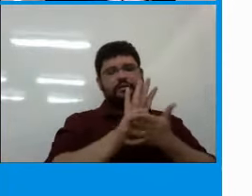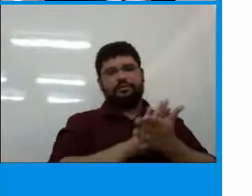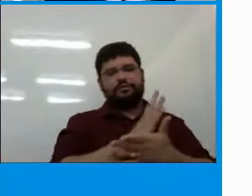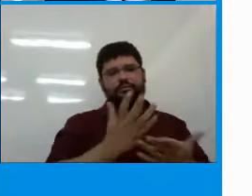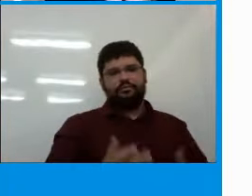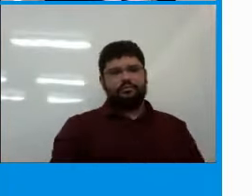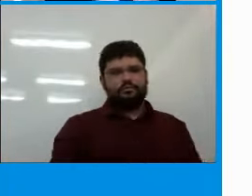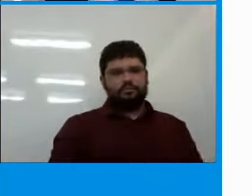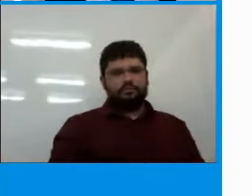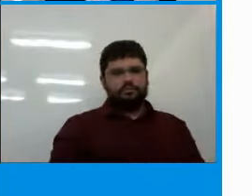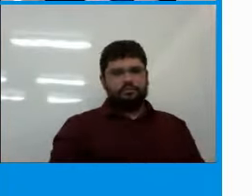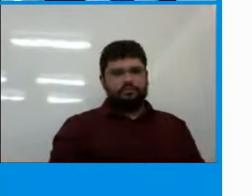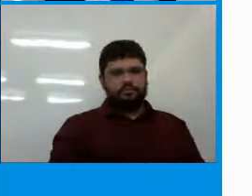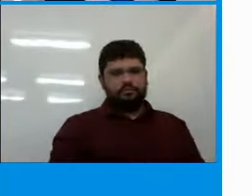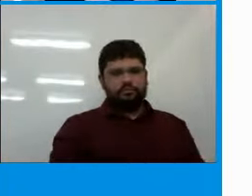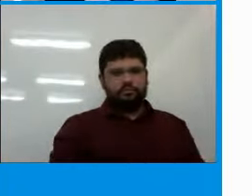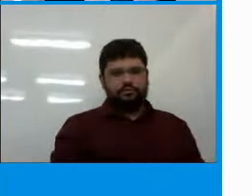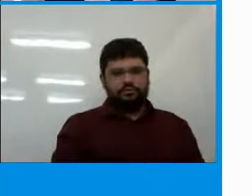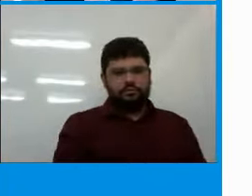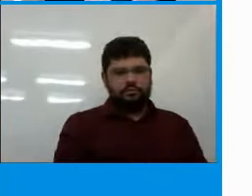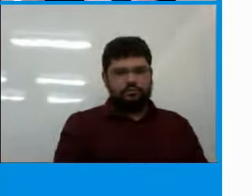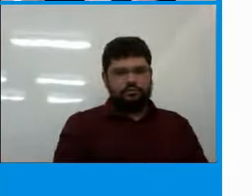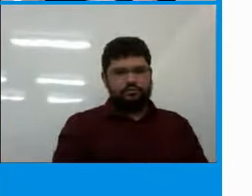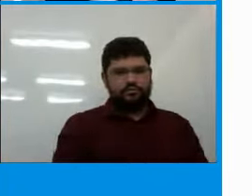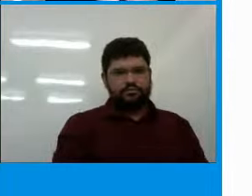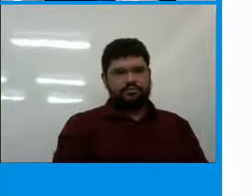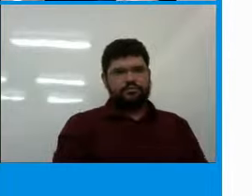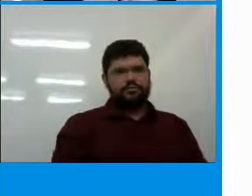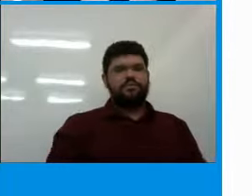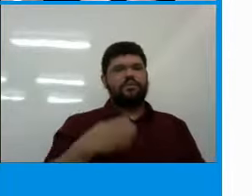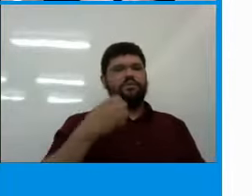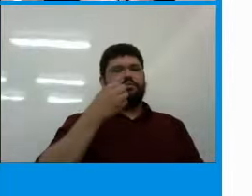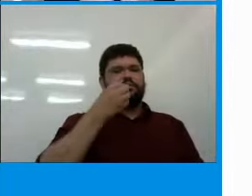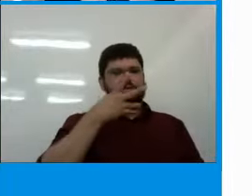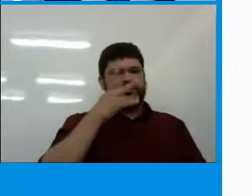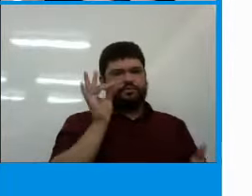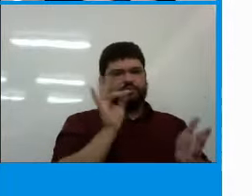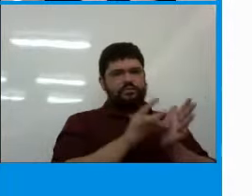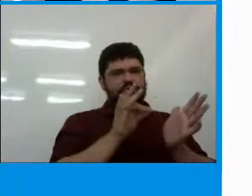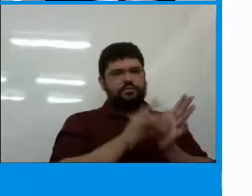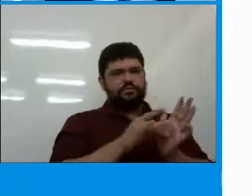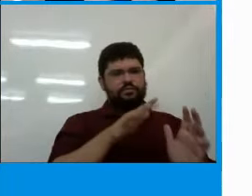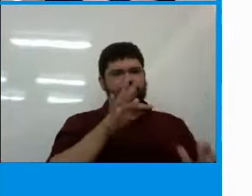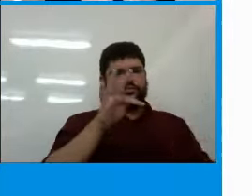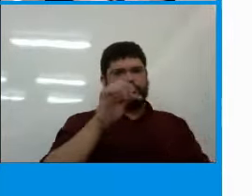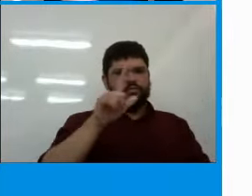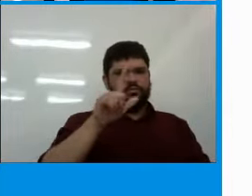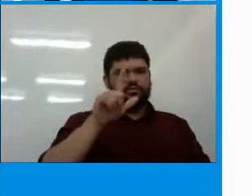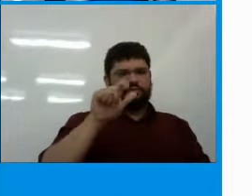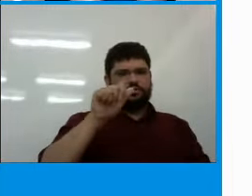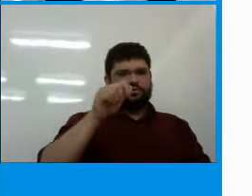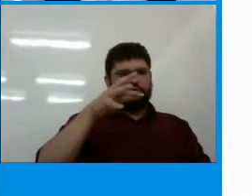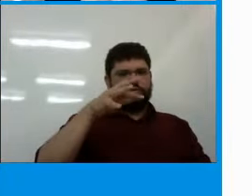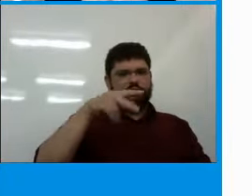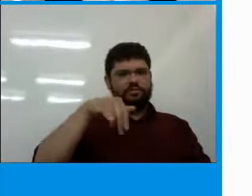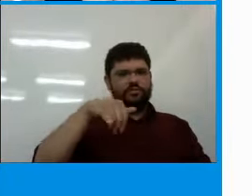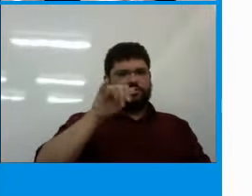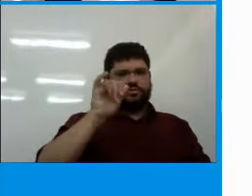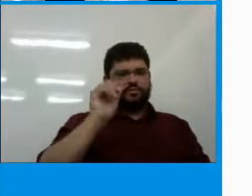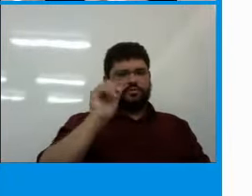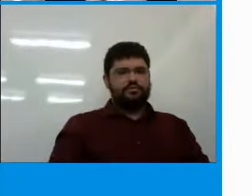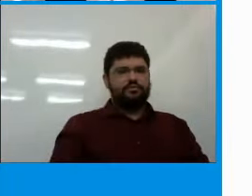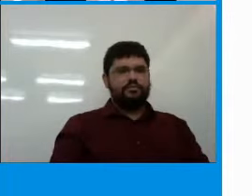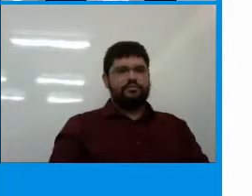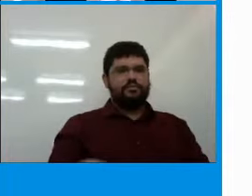também é uma ferramenta muito boa, e o Flat Icon, que são os ícones, né, que